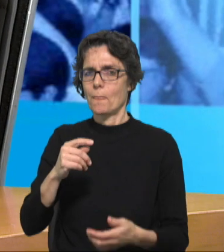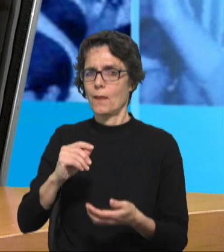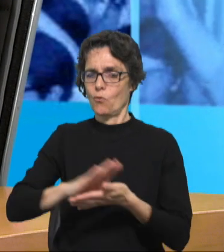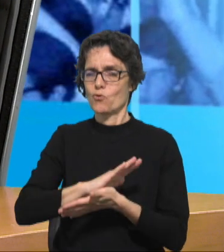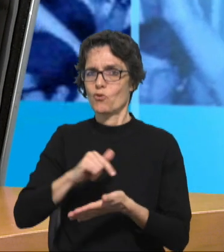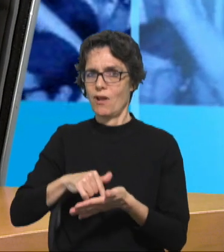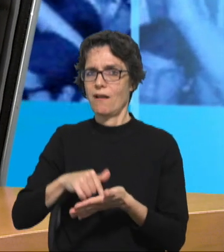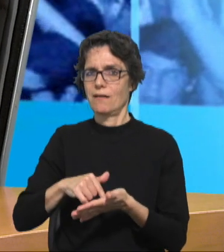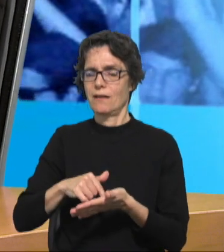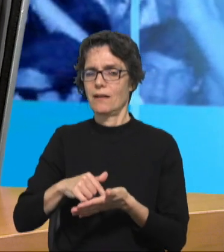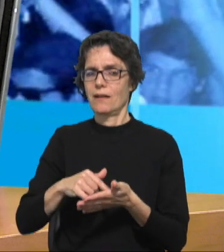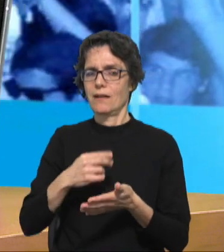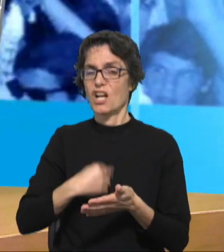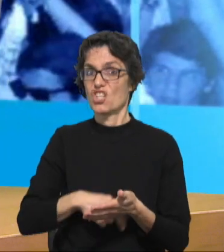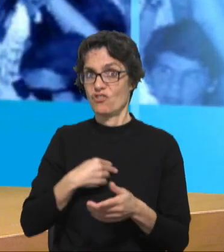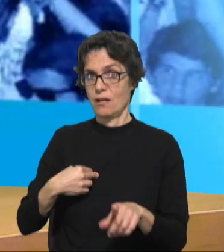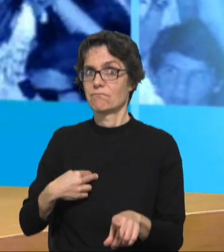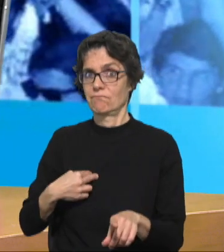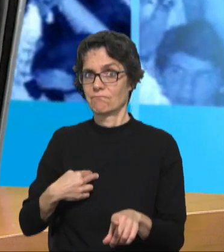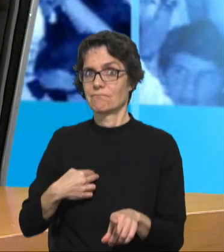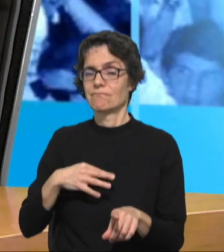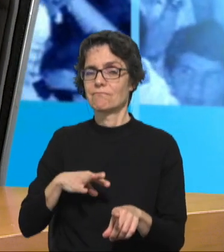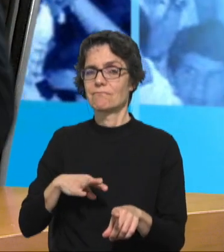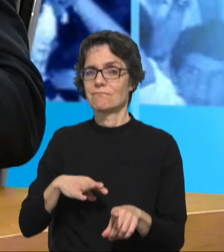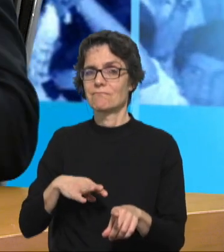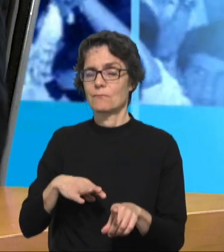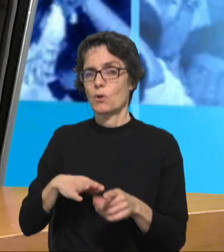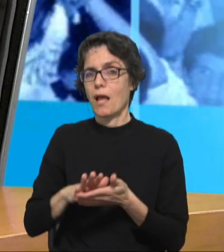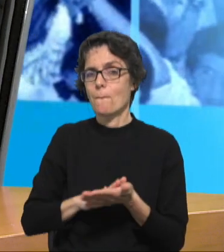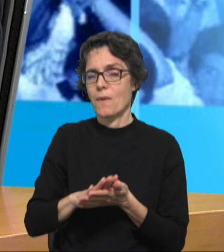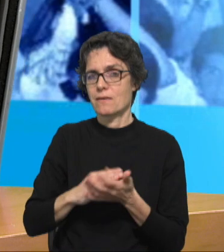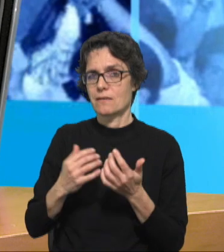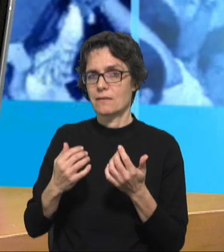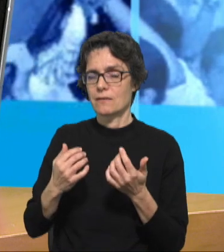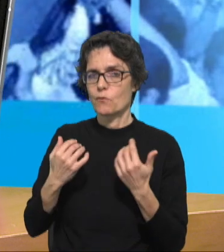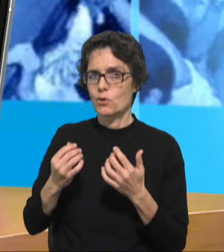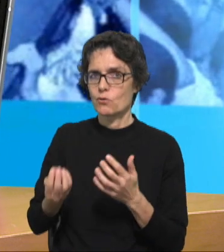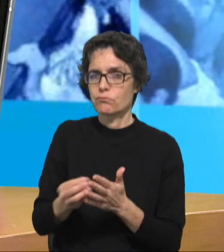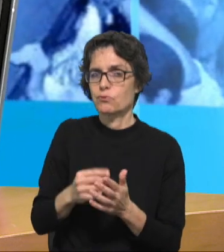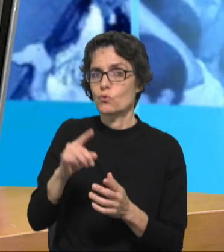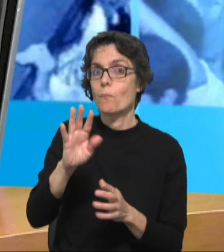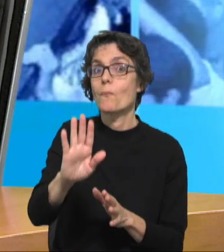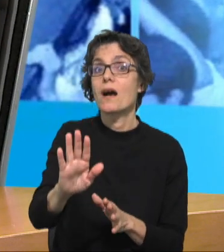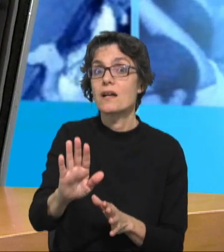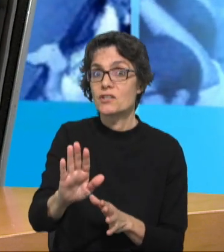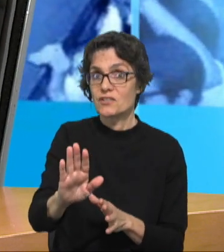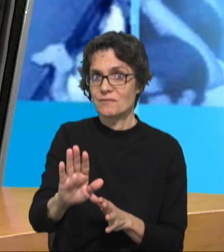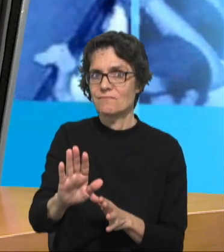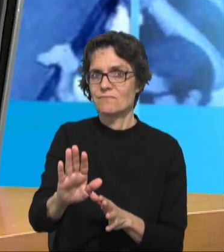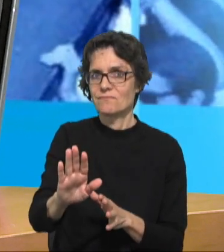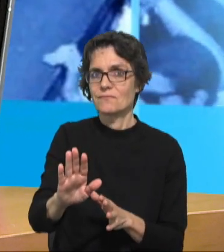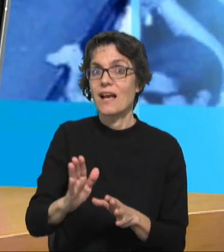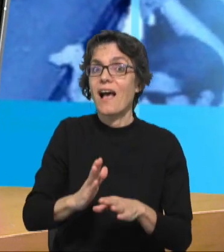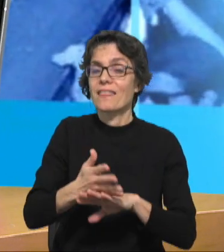cristã, portanto, não é a defesa à fonte das notícias, mas é ela que vai também, com